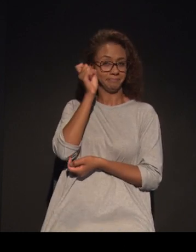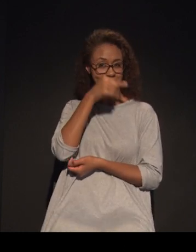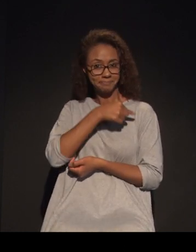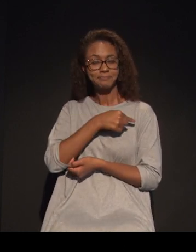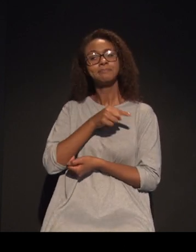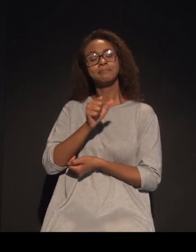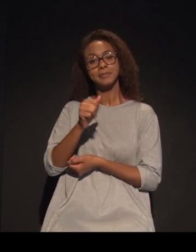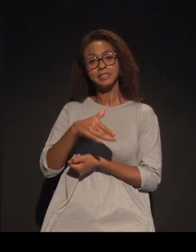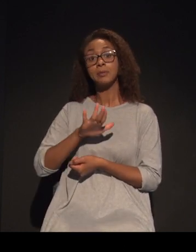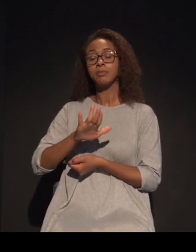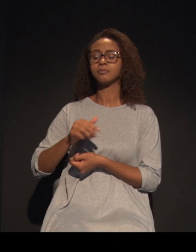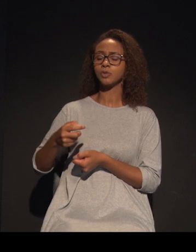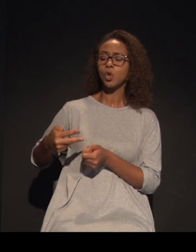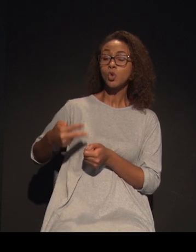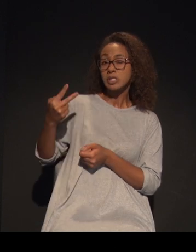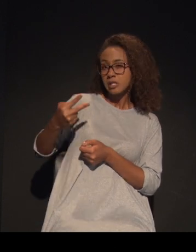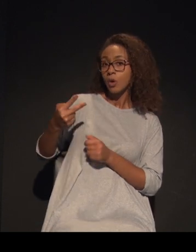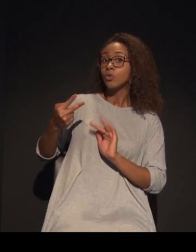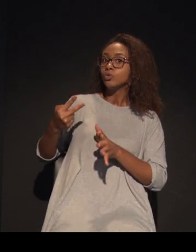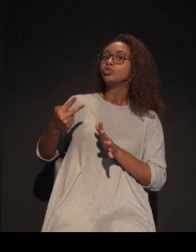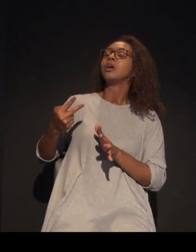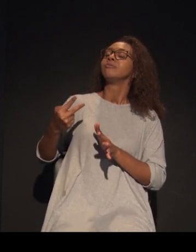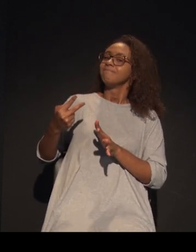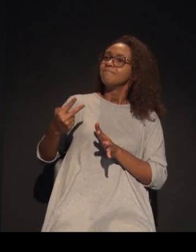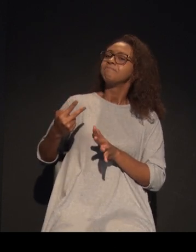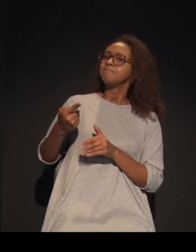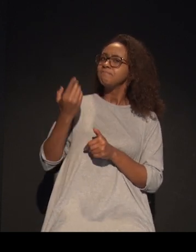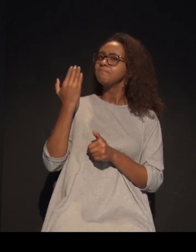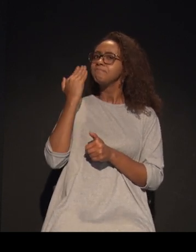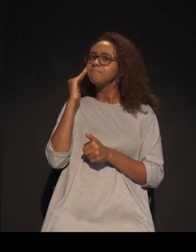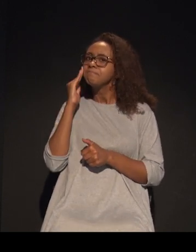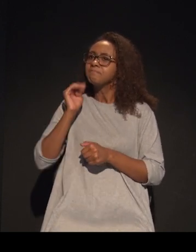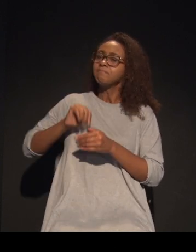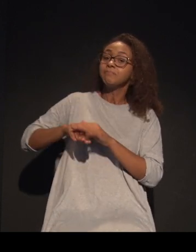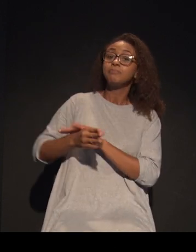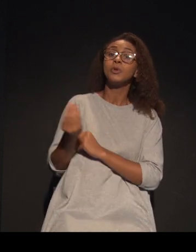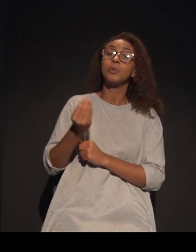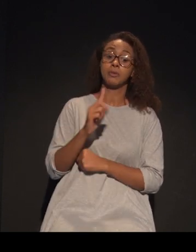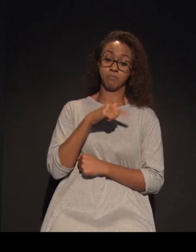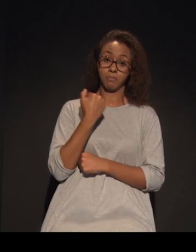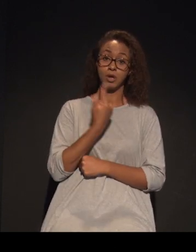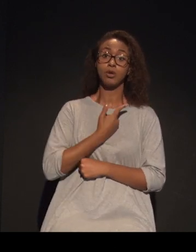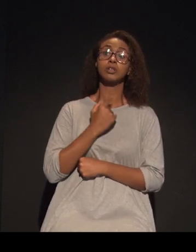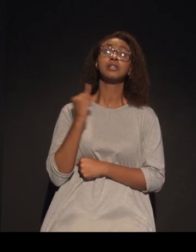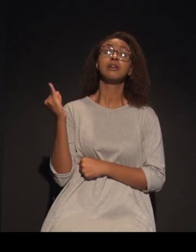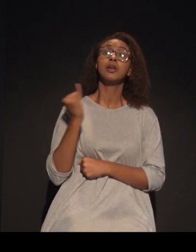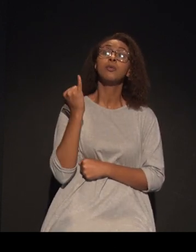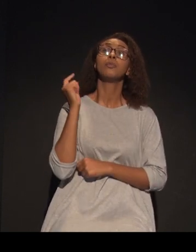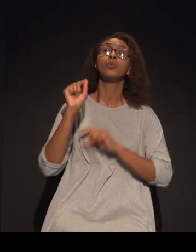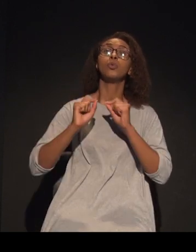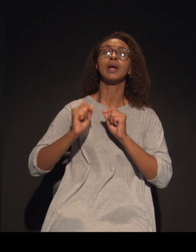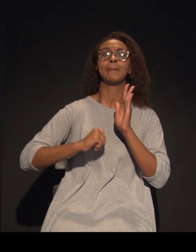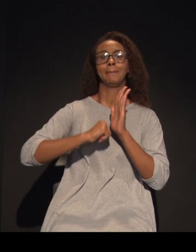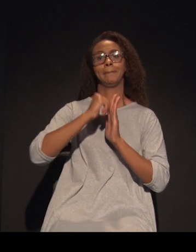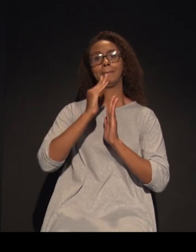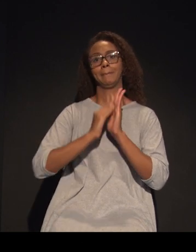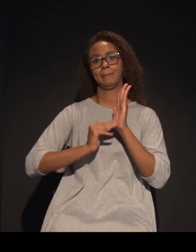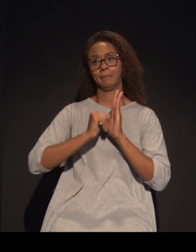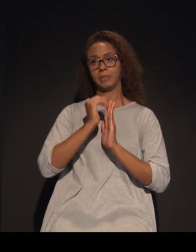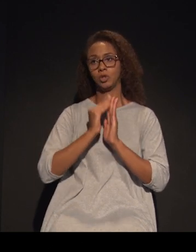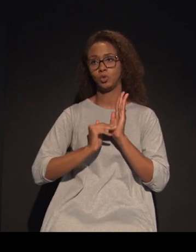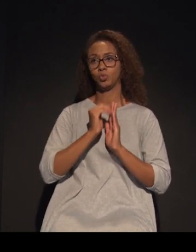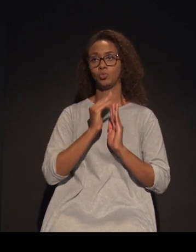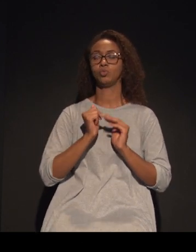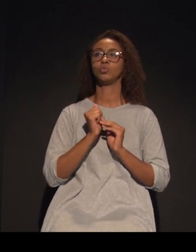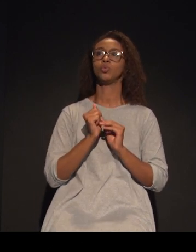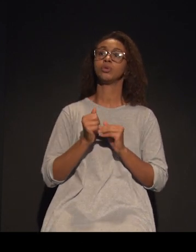no segundo ele já entenderam mais porque a pintura para nós é muito importante que cada pintura tem um significado